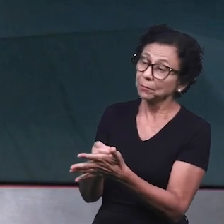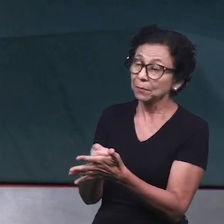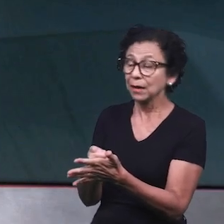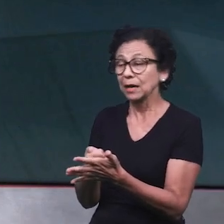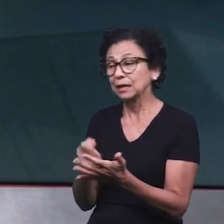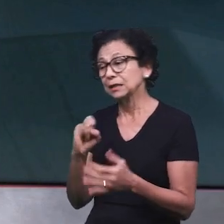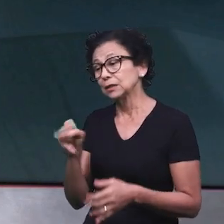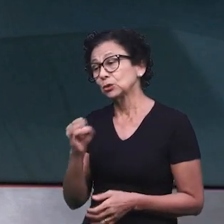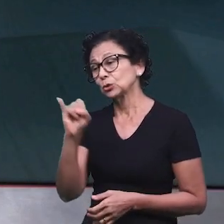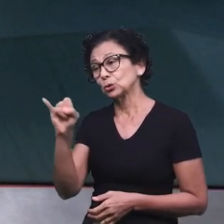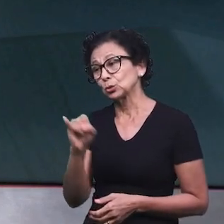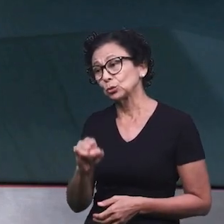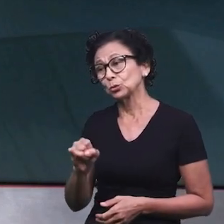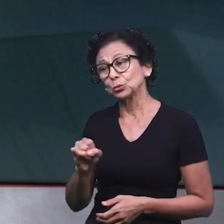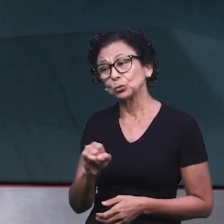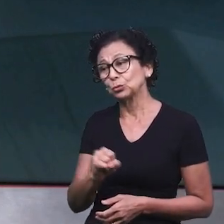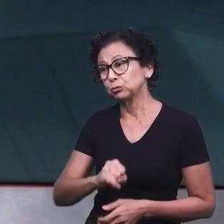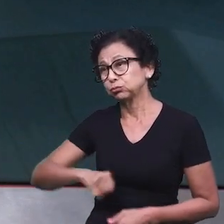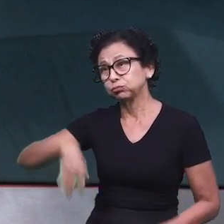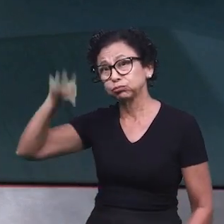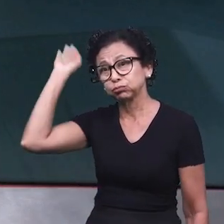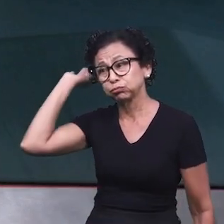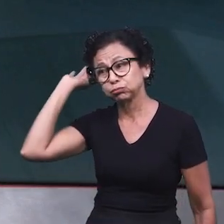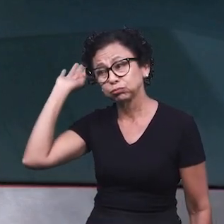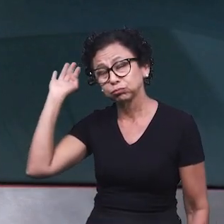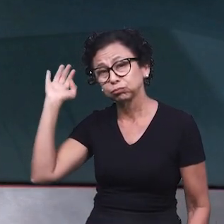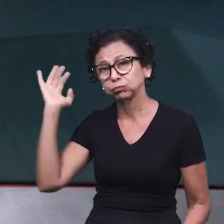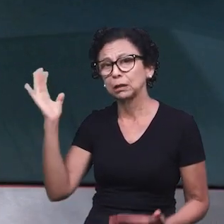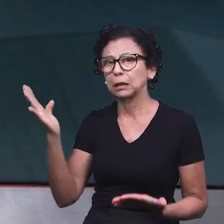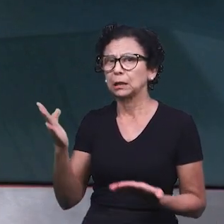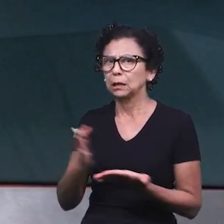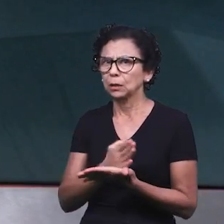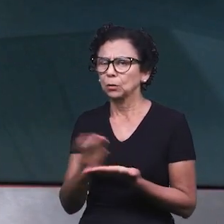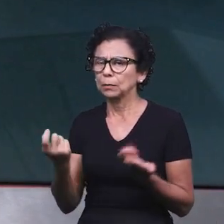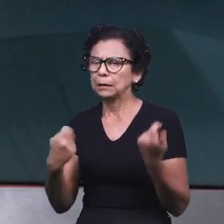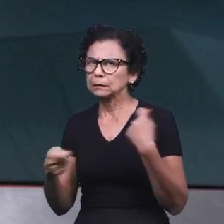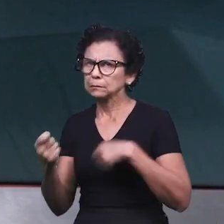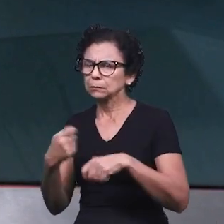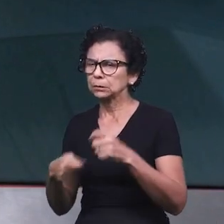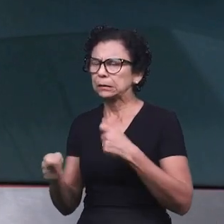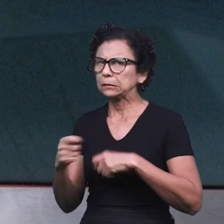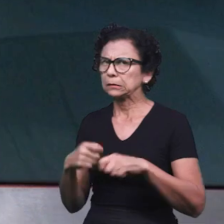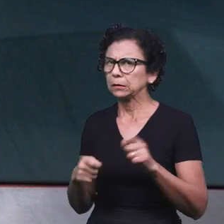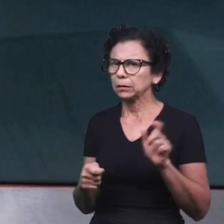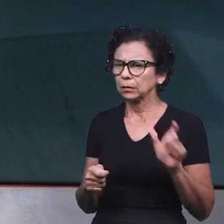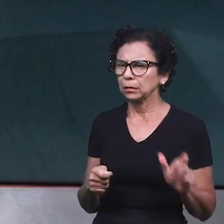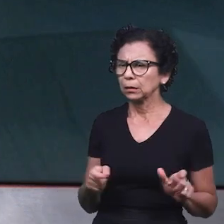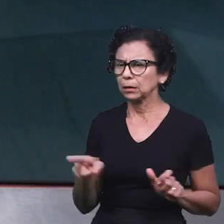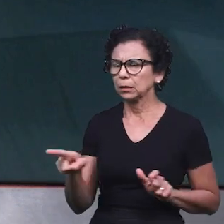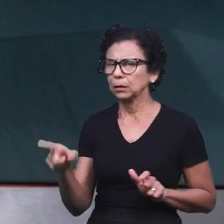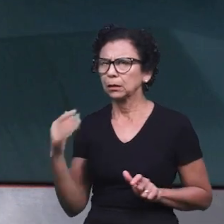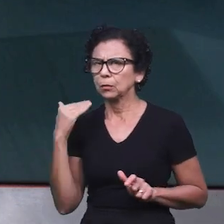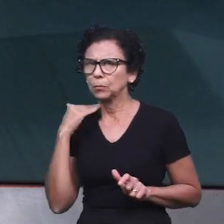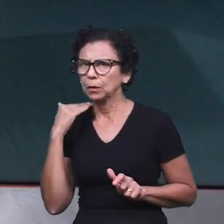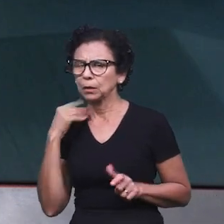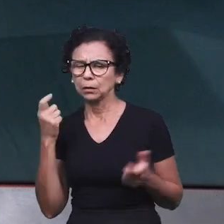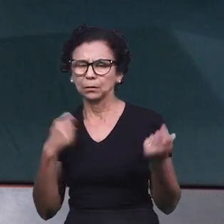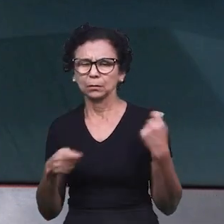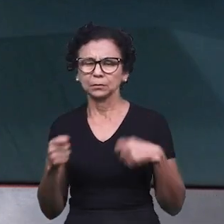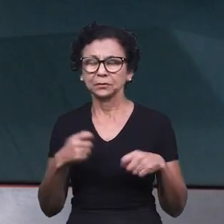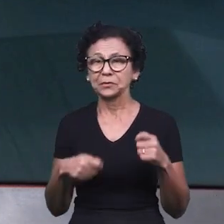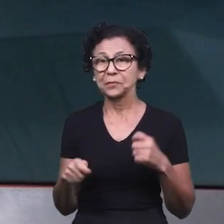pagar, mas esse valor está exagerado, e começam-se as negociações, e